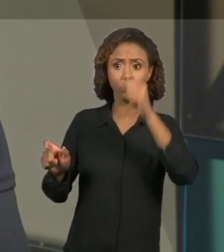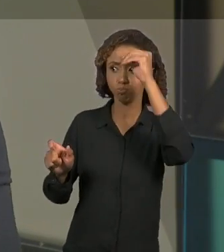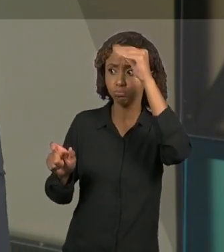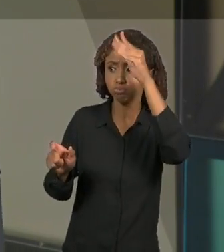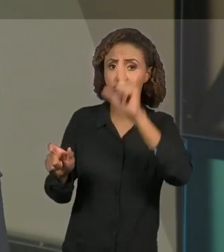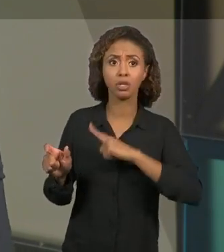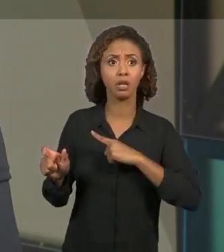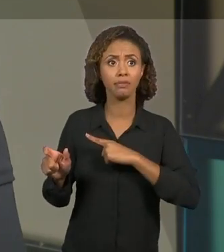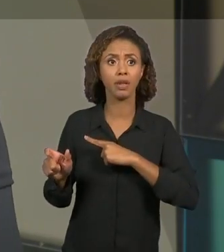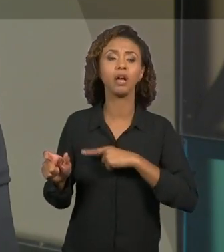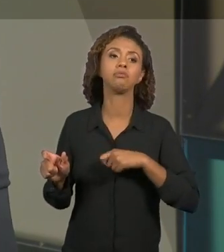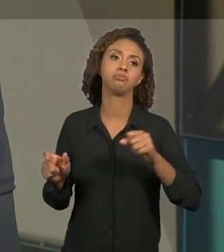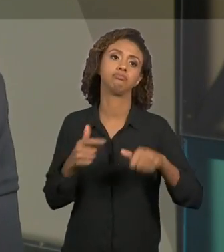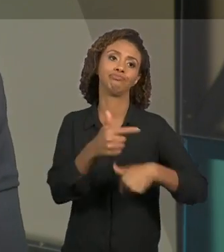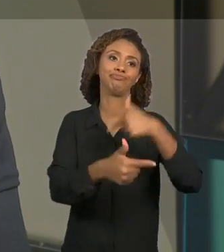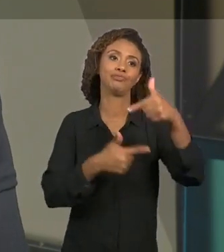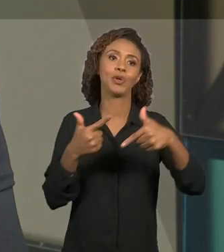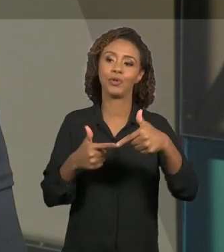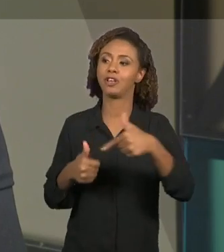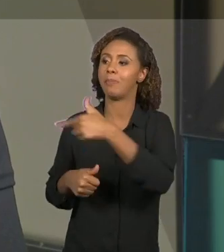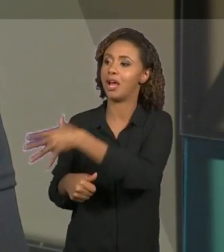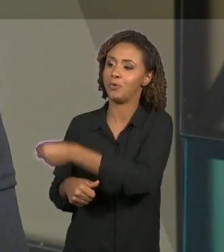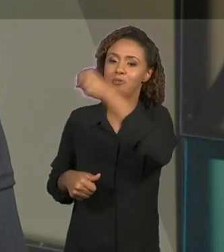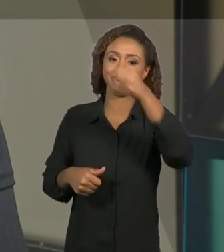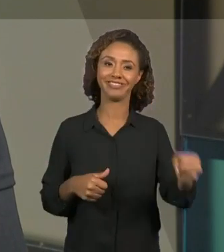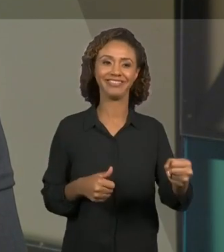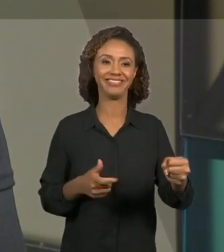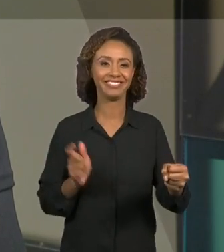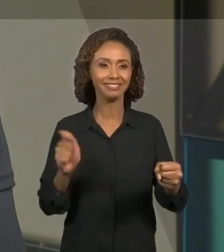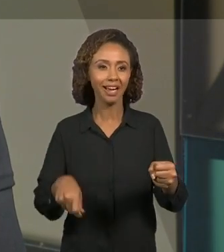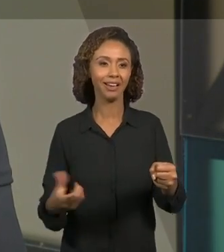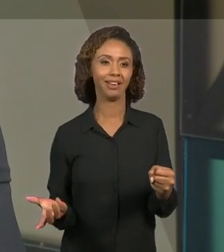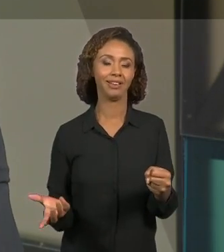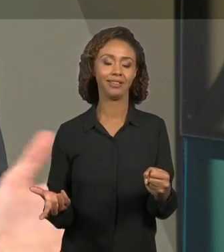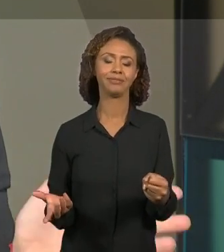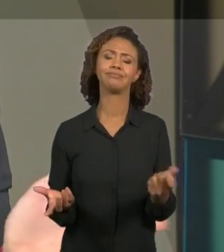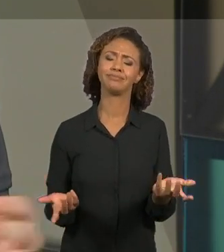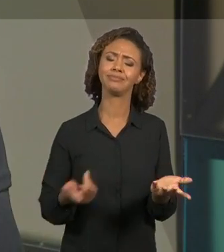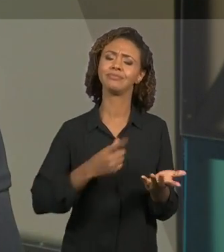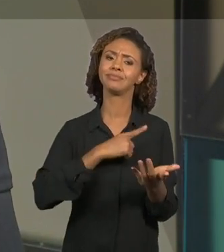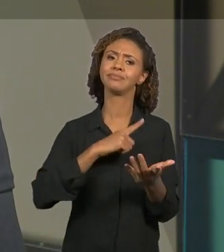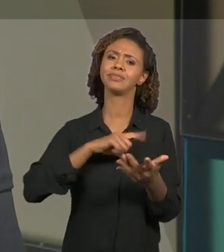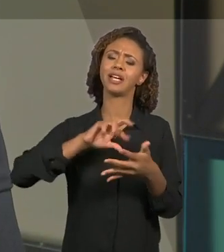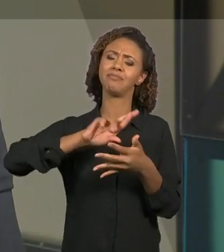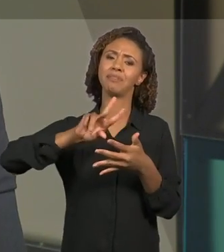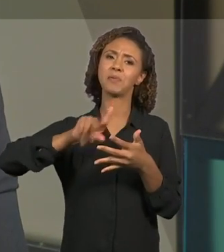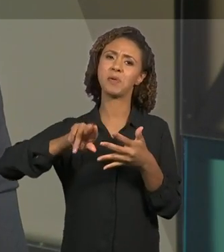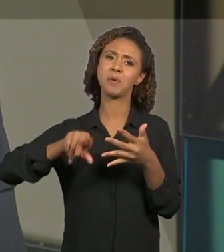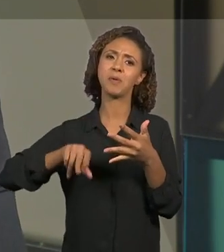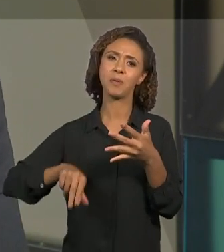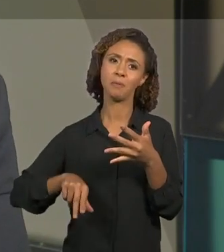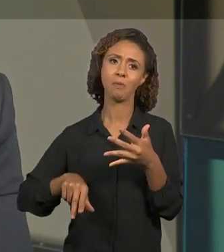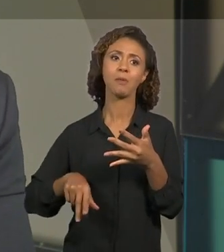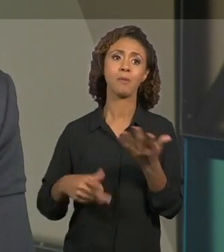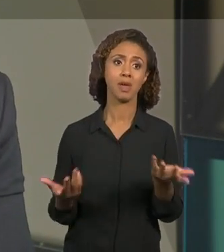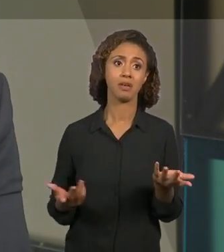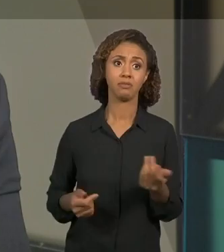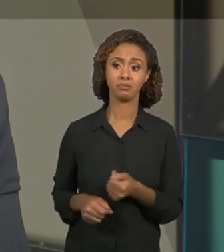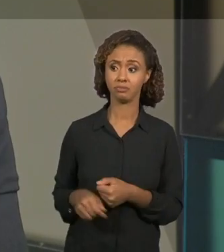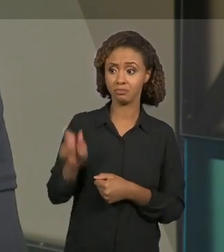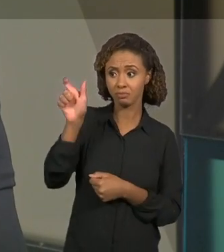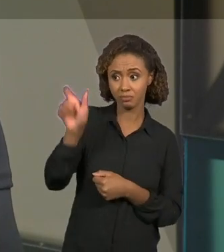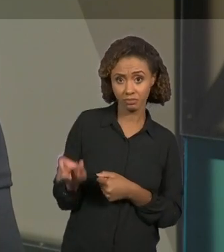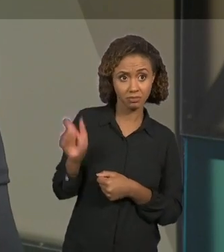desse profissional ser absorvido pelo mercado também muito grande então assim tem uma série de possibilidades quando o profissional ele